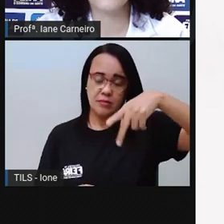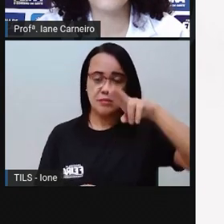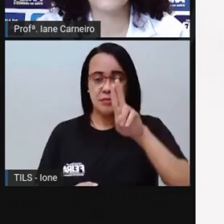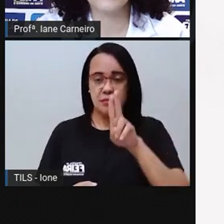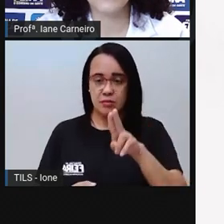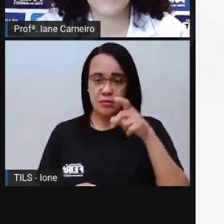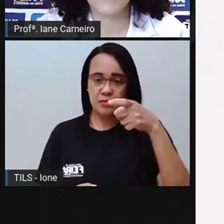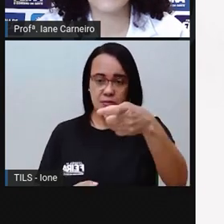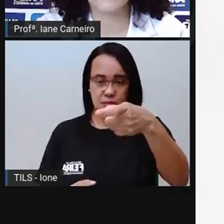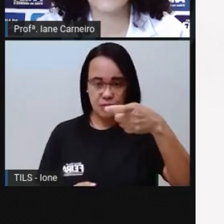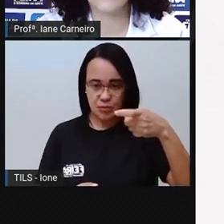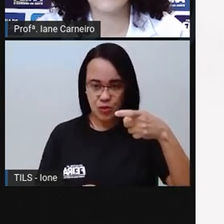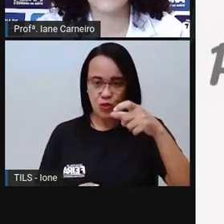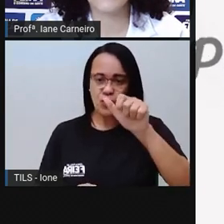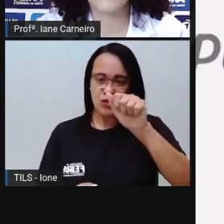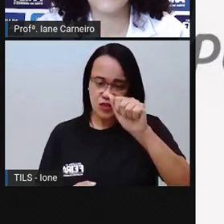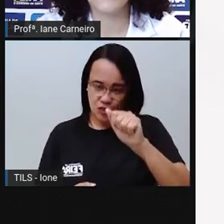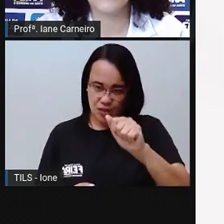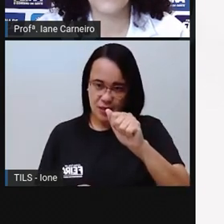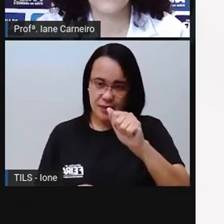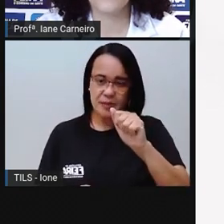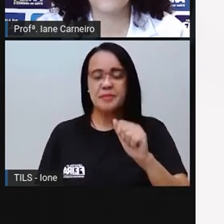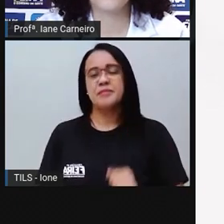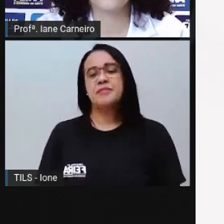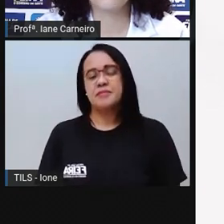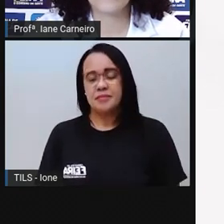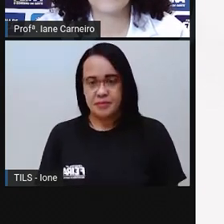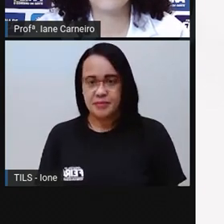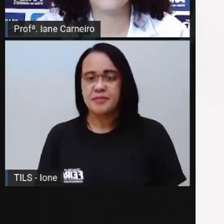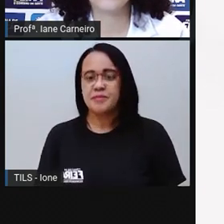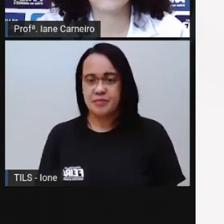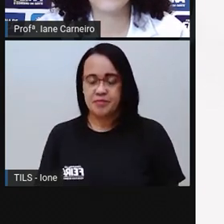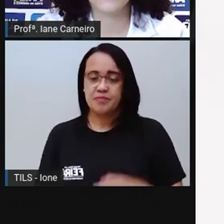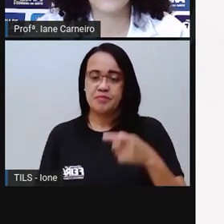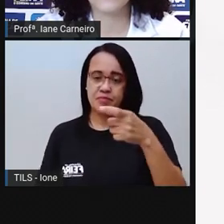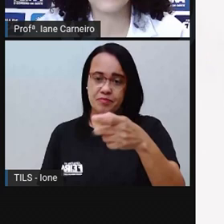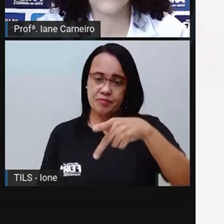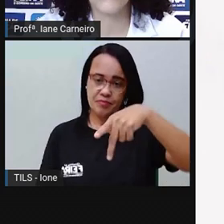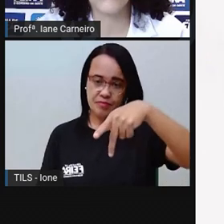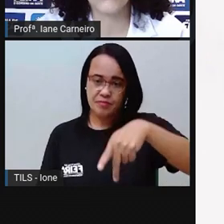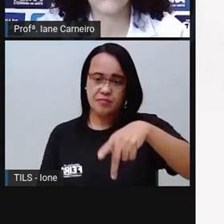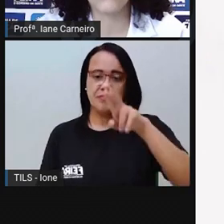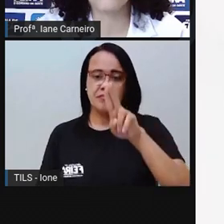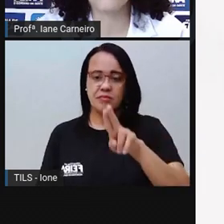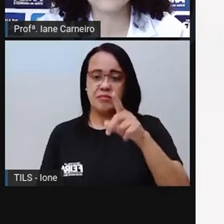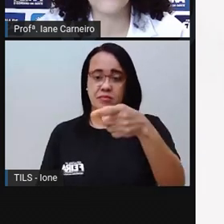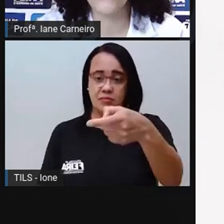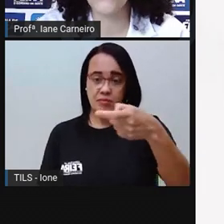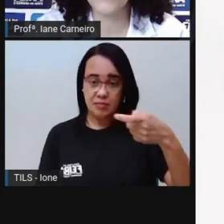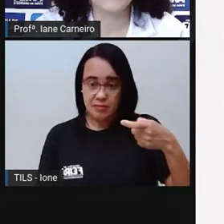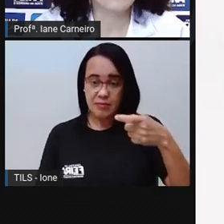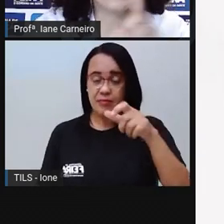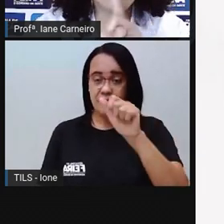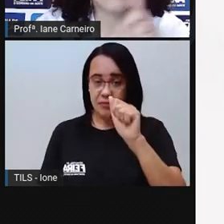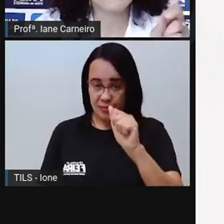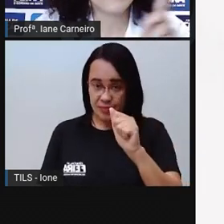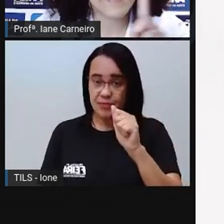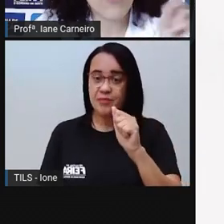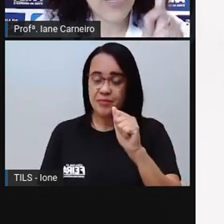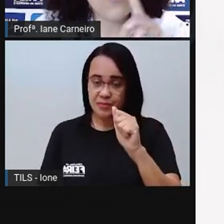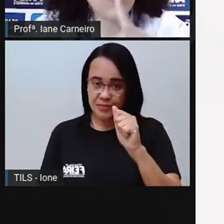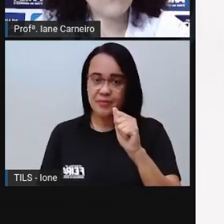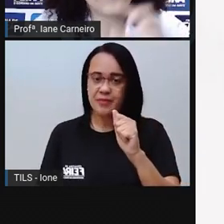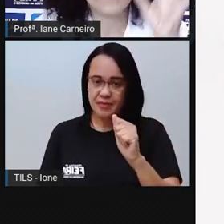dedinho. Aqui, ó. Puxa o quê? U. Onde é que está o U? Não